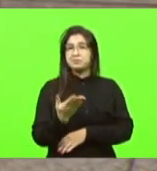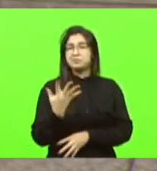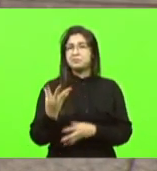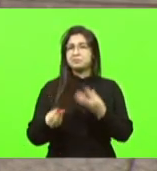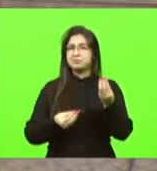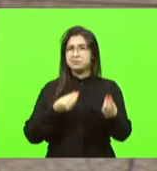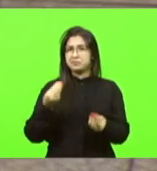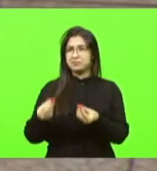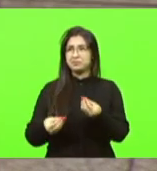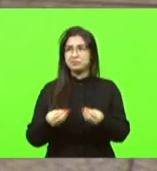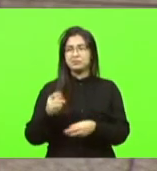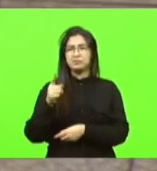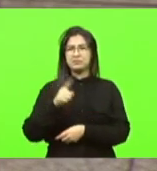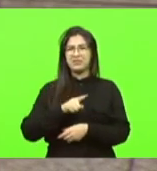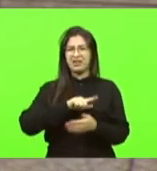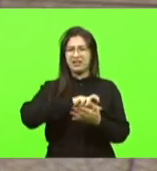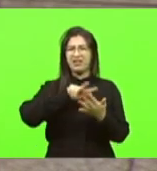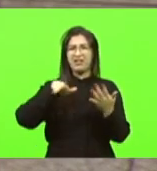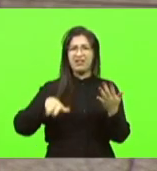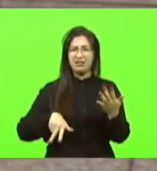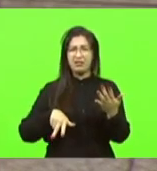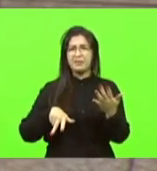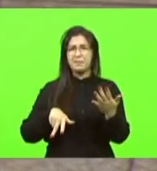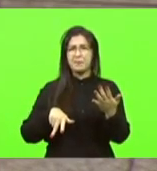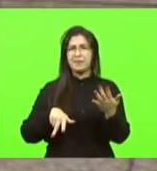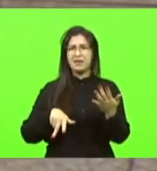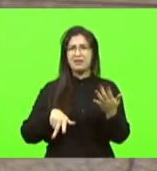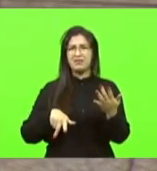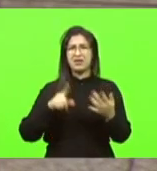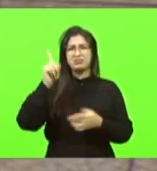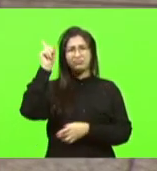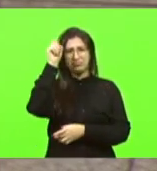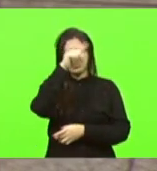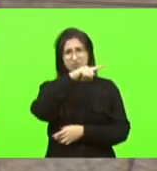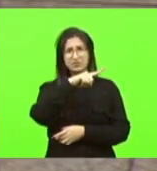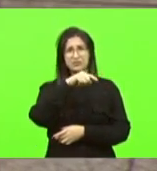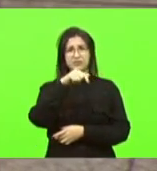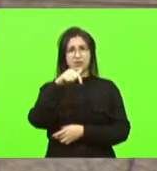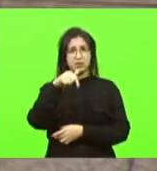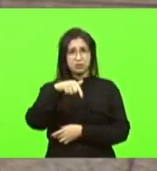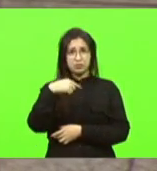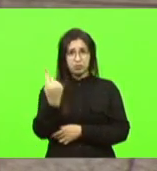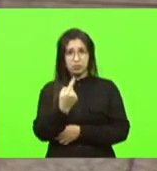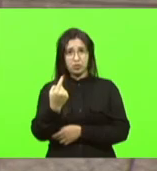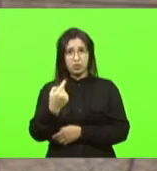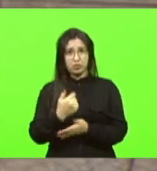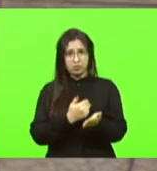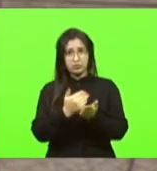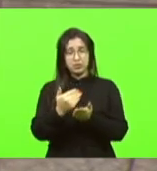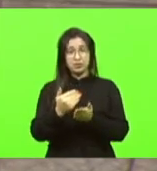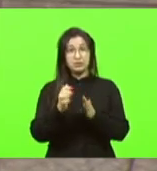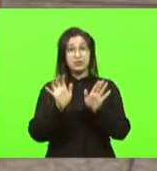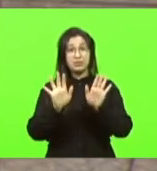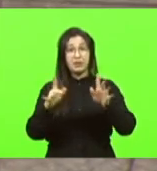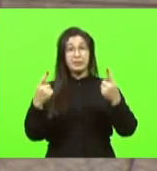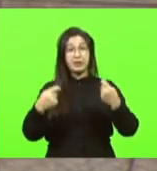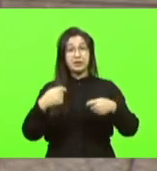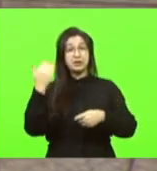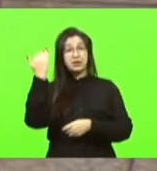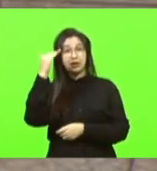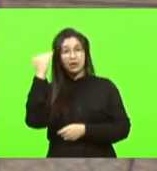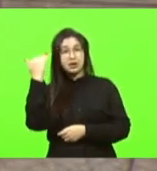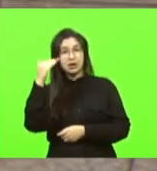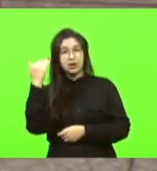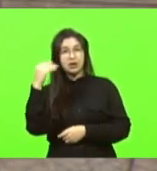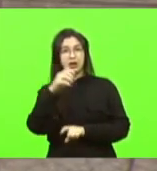impõe uma série de dificuldades para nós inicialmente mas que tem que ser entendido pela